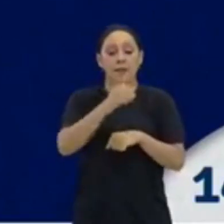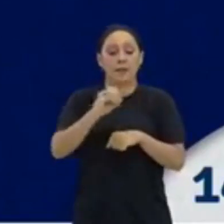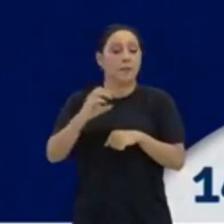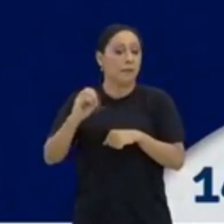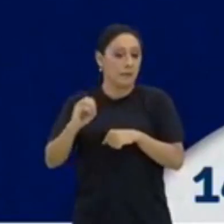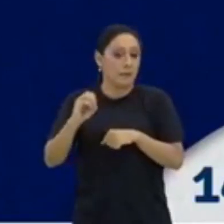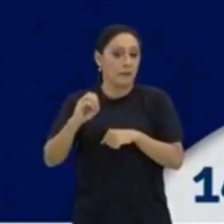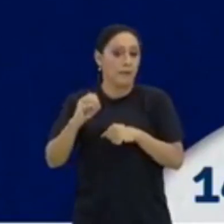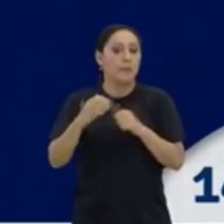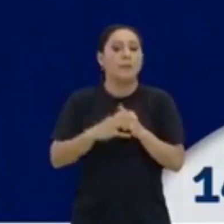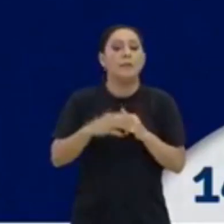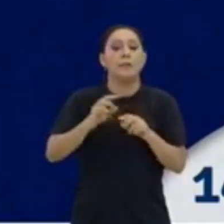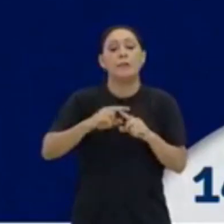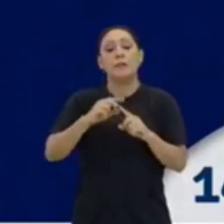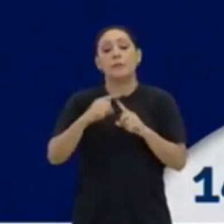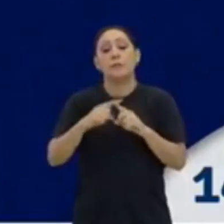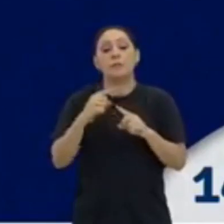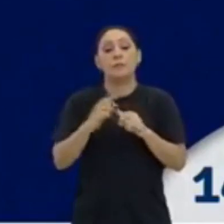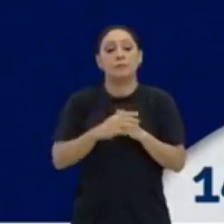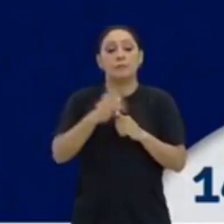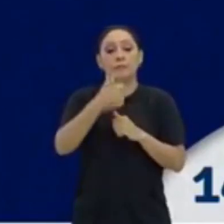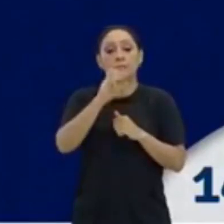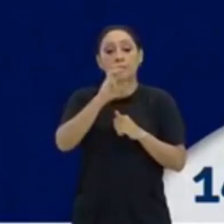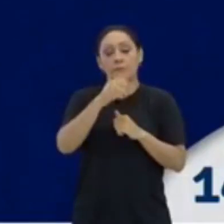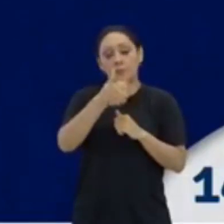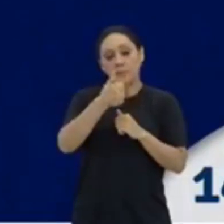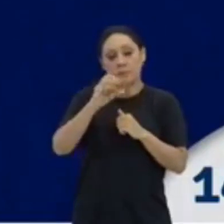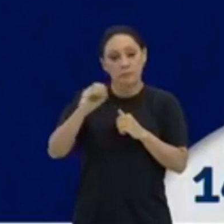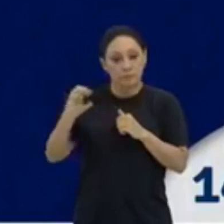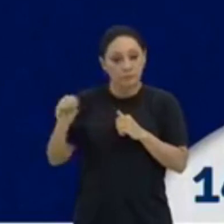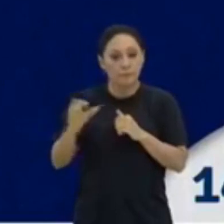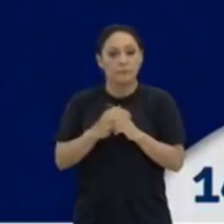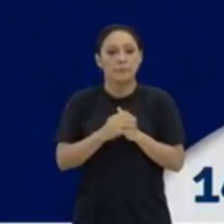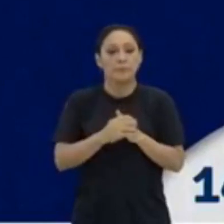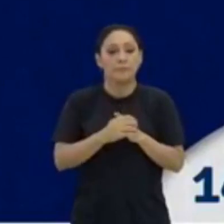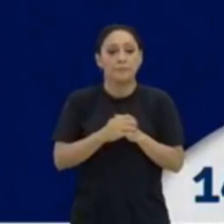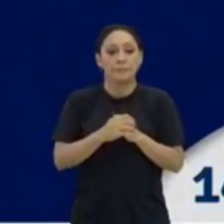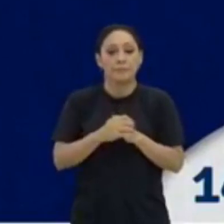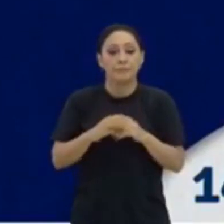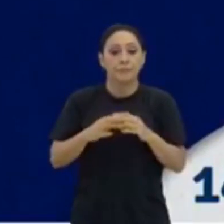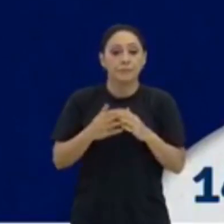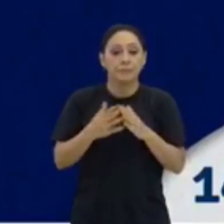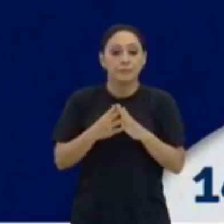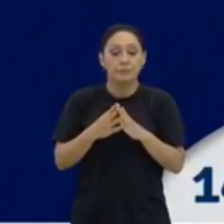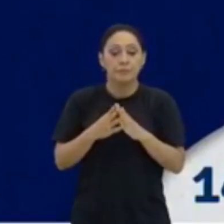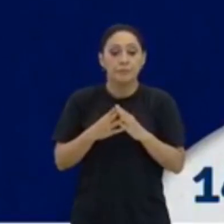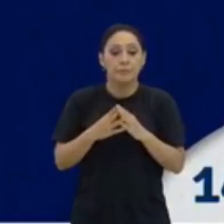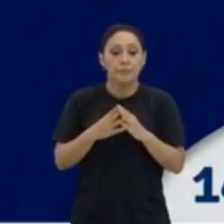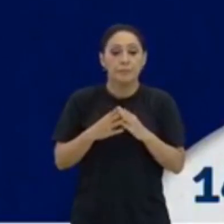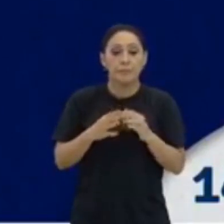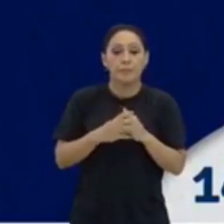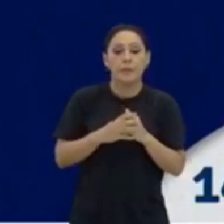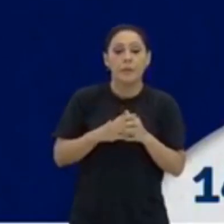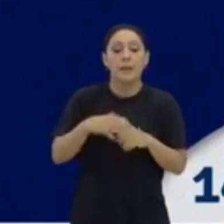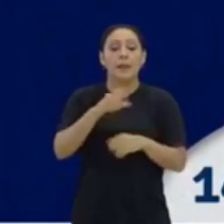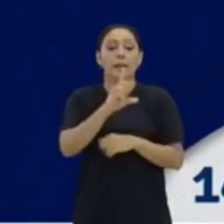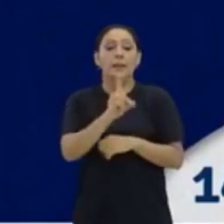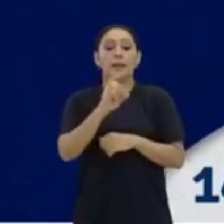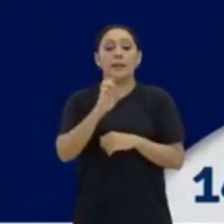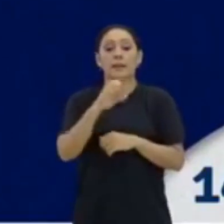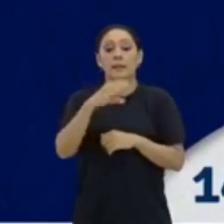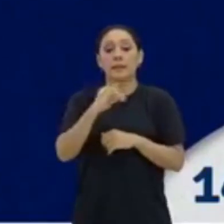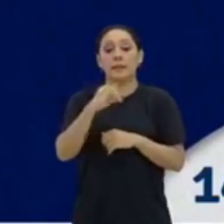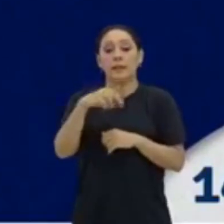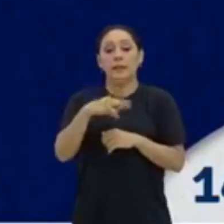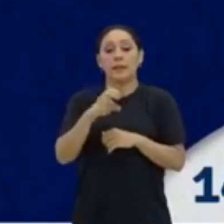pessoal, submúltiplos, eu tenho um exemplo para te mostrar, mas vamos falar rapidinho dos submúltiplos. Decímetro, que é 10 vezes menor que o metro, centímetro,